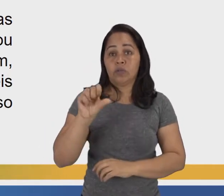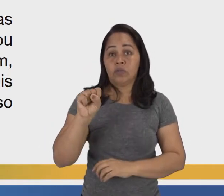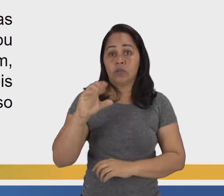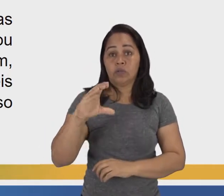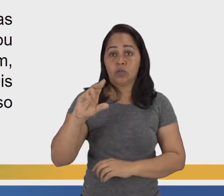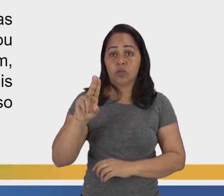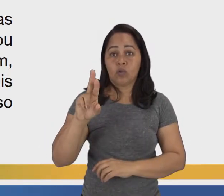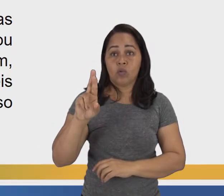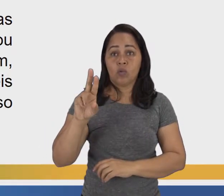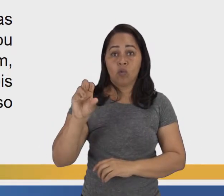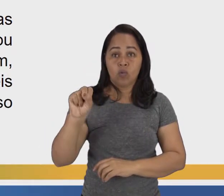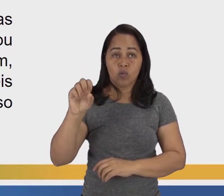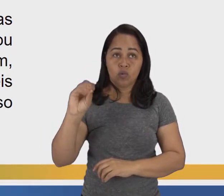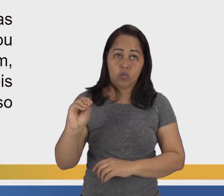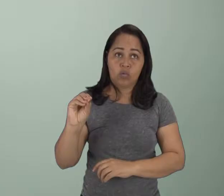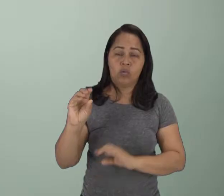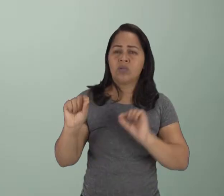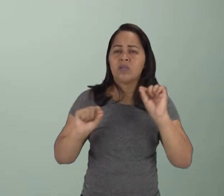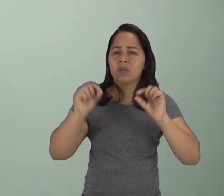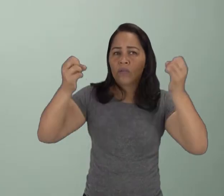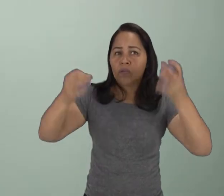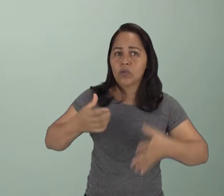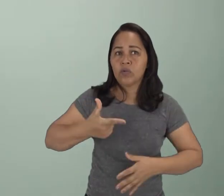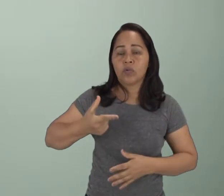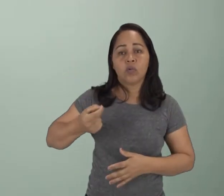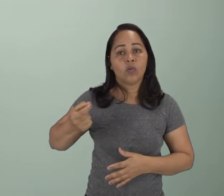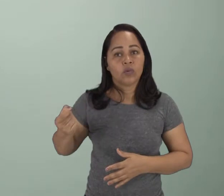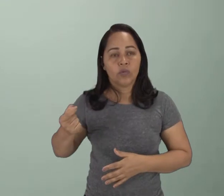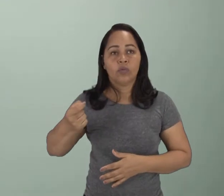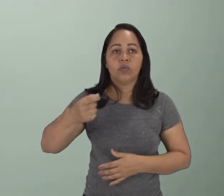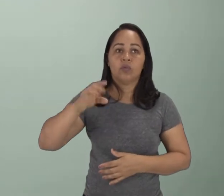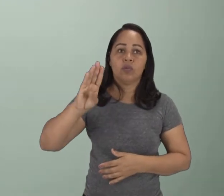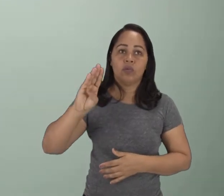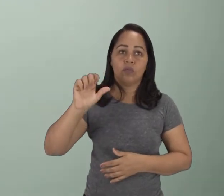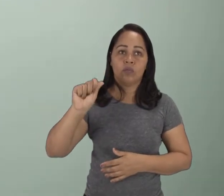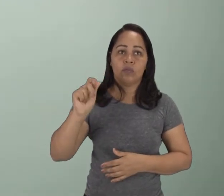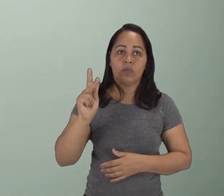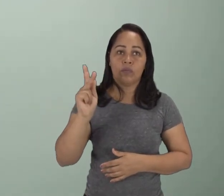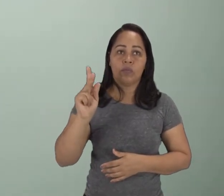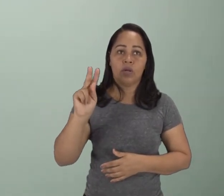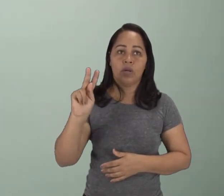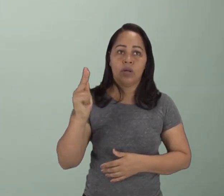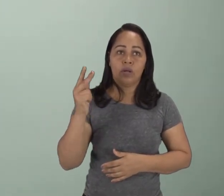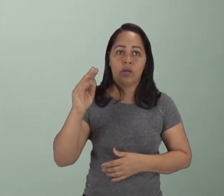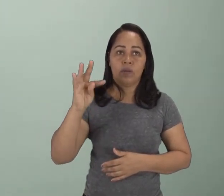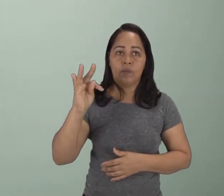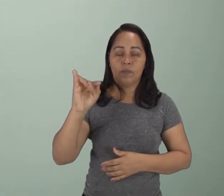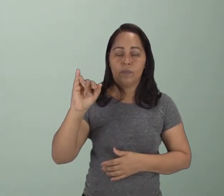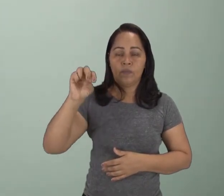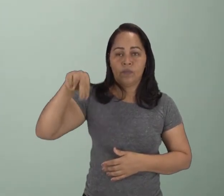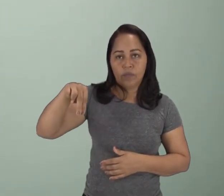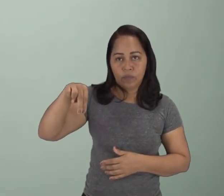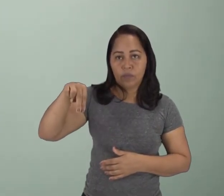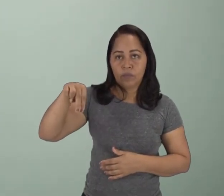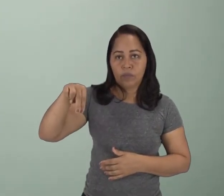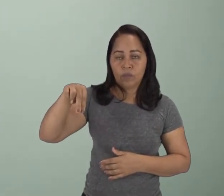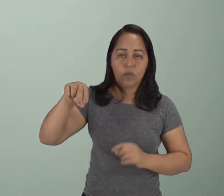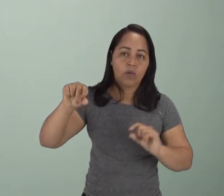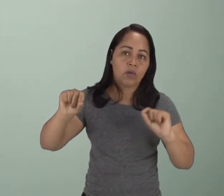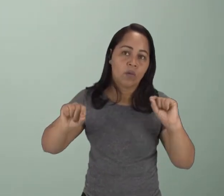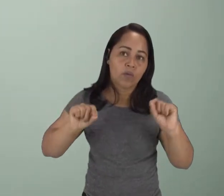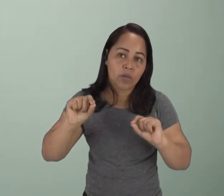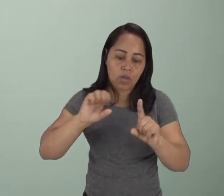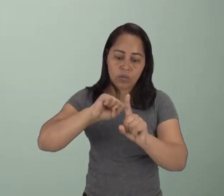como o pai dos gêneros textuais. O que isso quer dizer? Cada esfera social, cada ponto